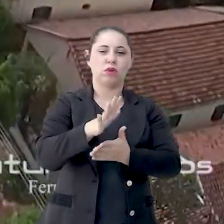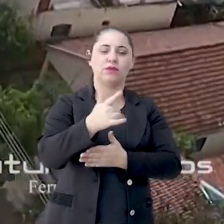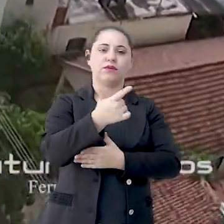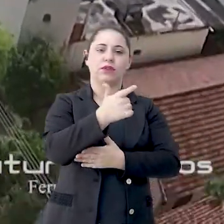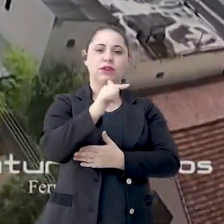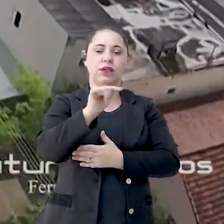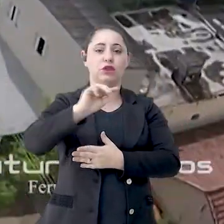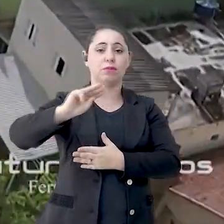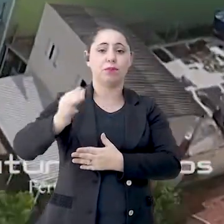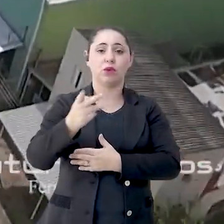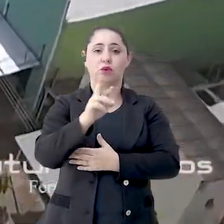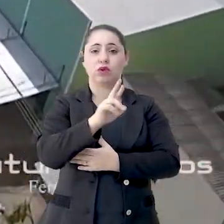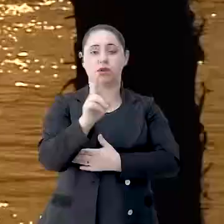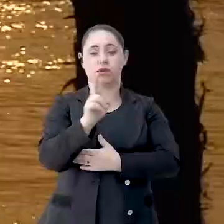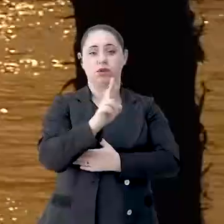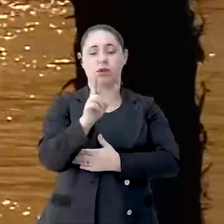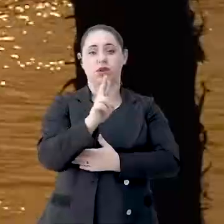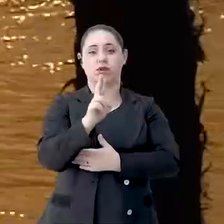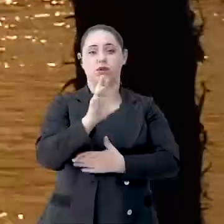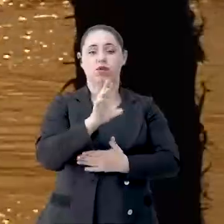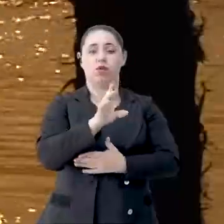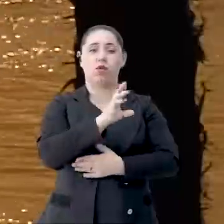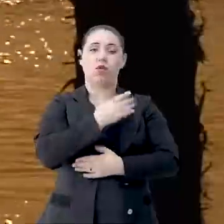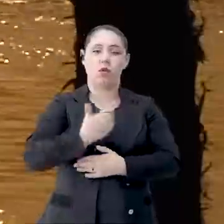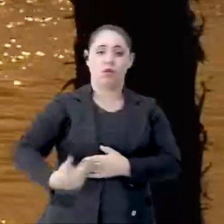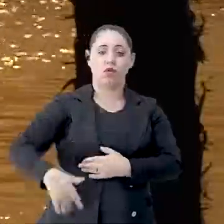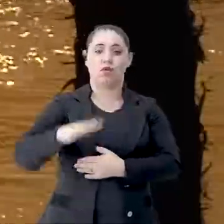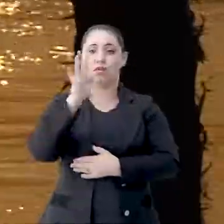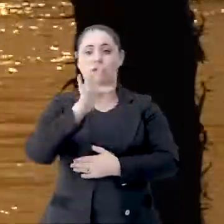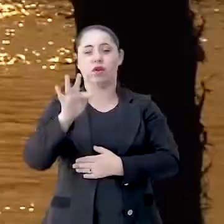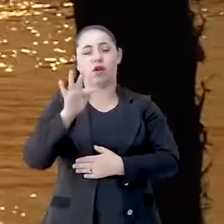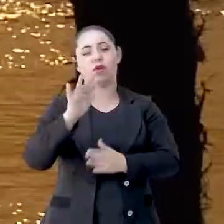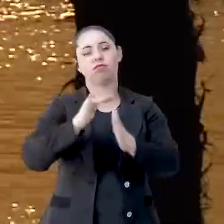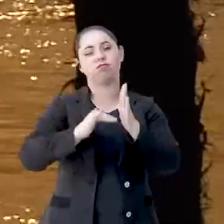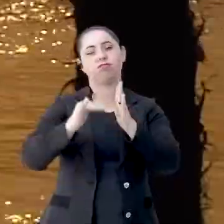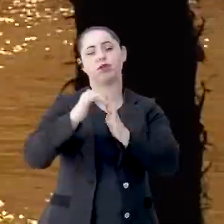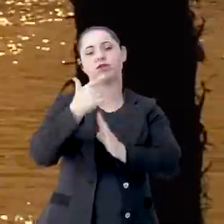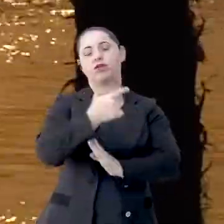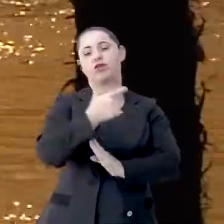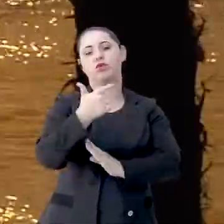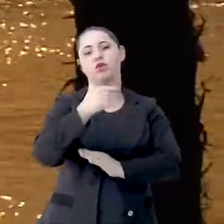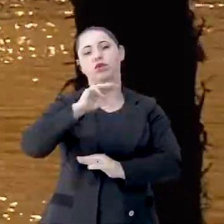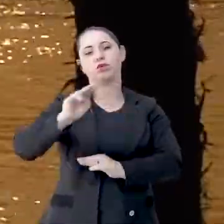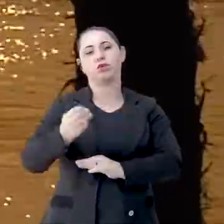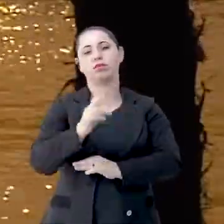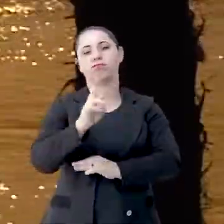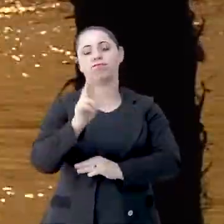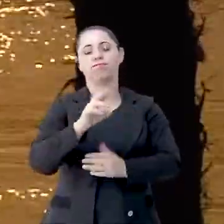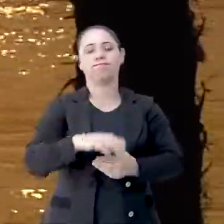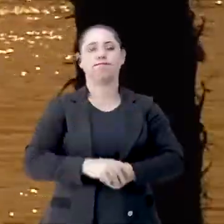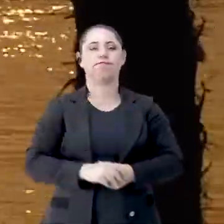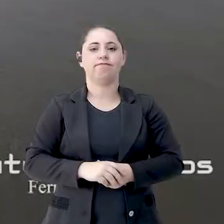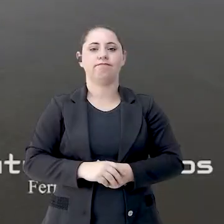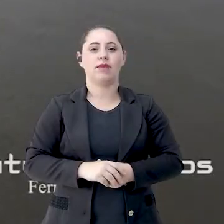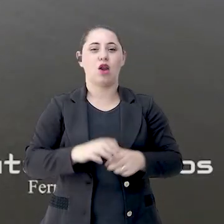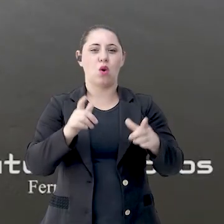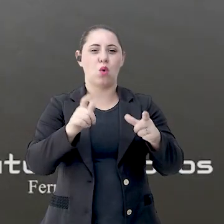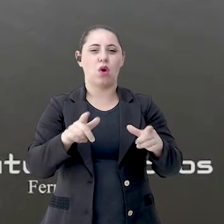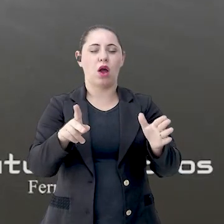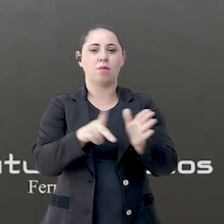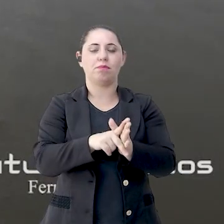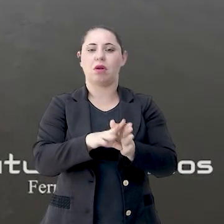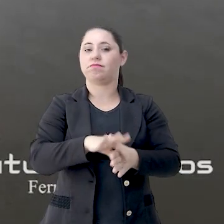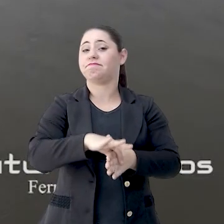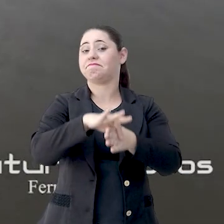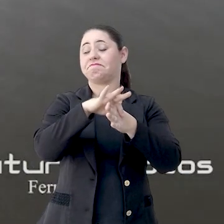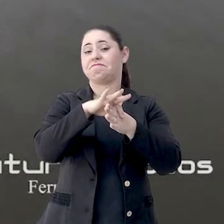de 22 milhões. Com localização privilegiada dentro da rota bioceânica entre Brasil,